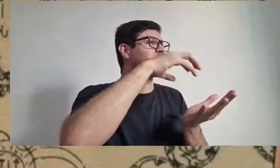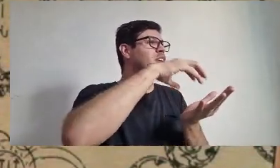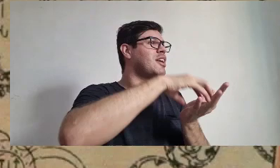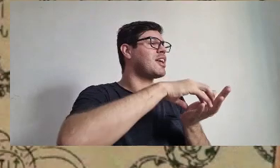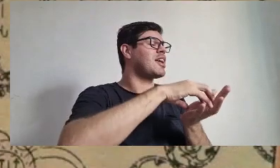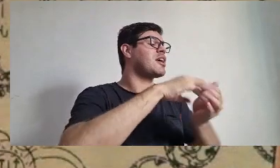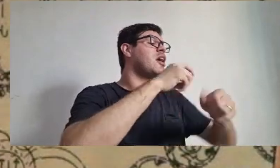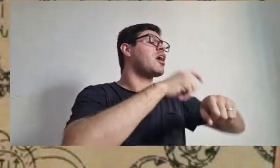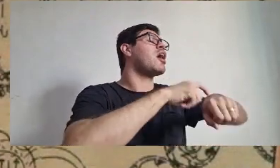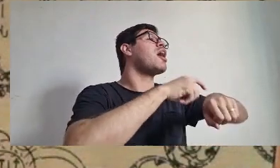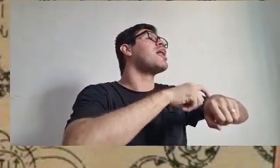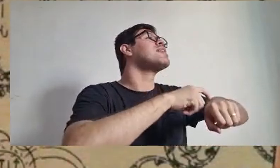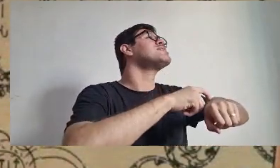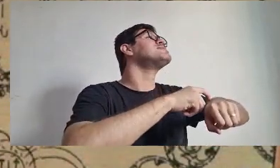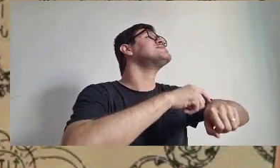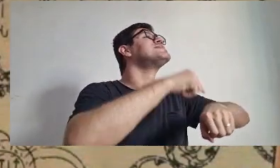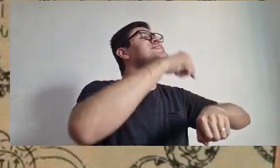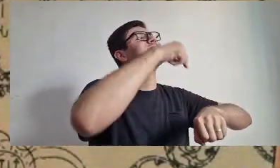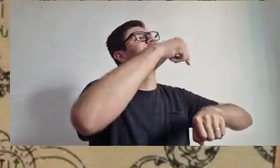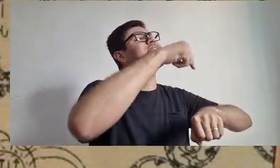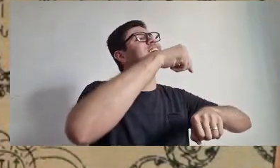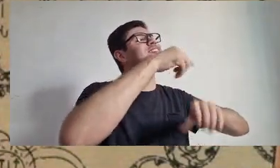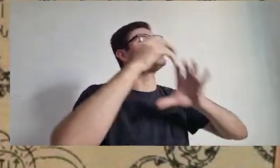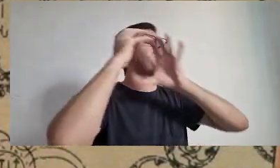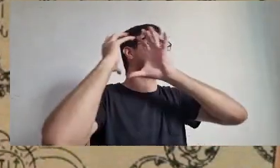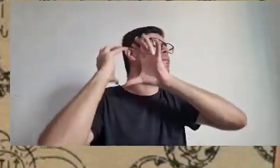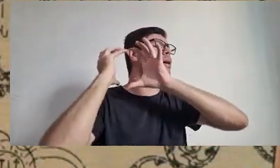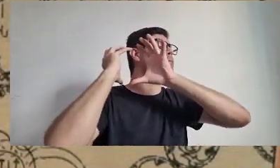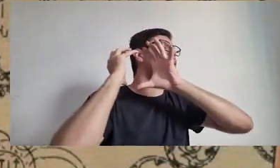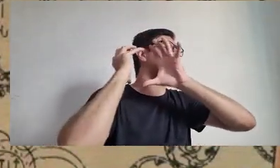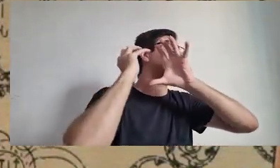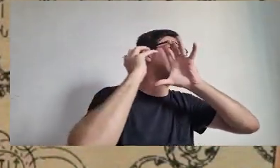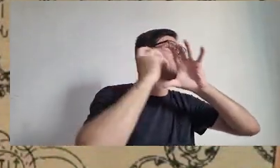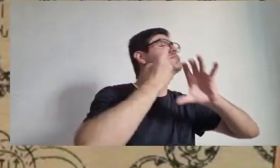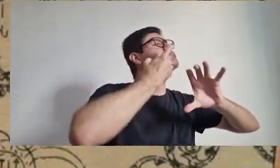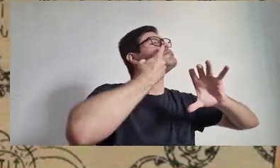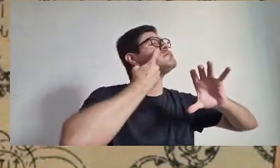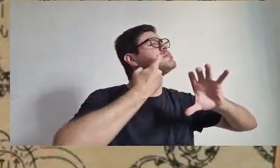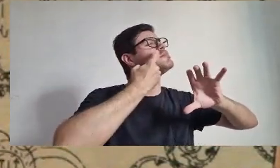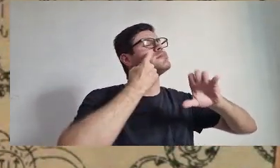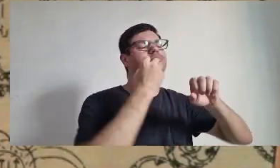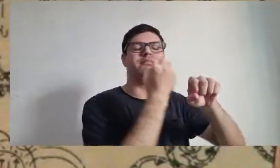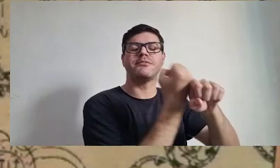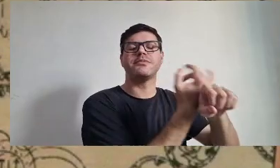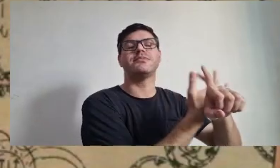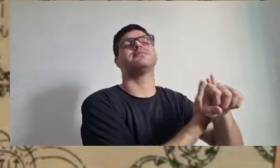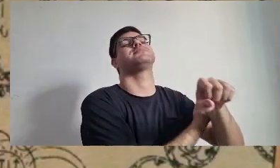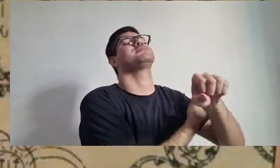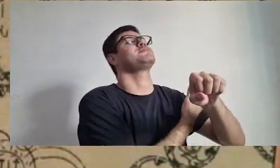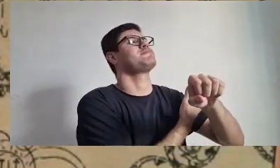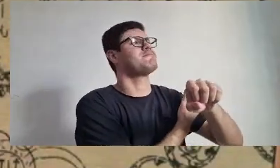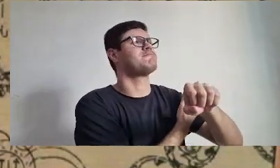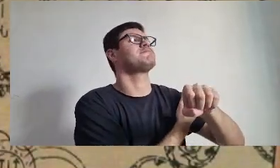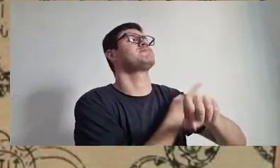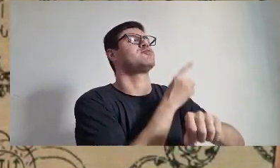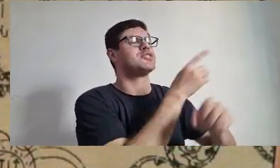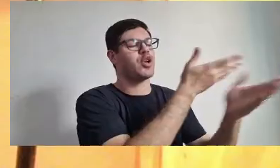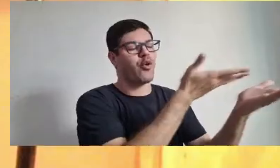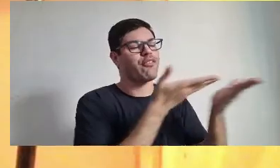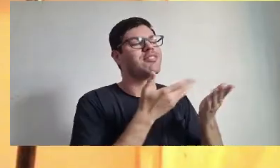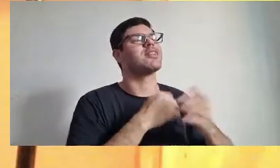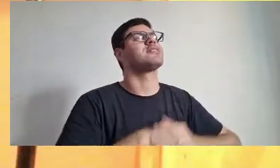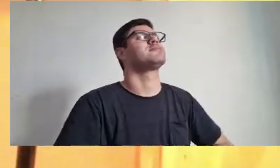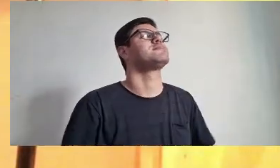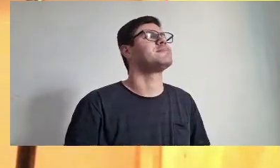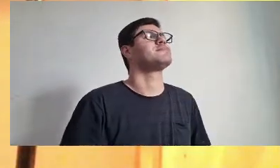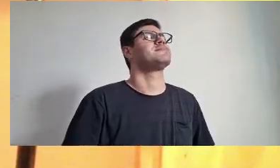noite para assistir a encenação da Paixão de Cristo. É emocionante, emocionante. Bom,